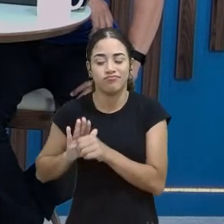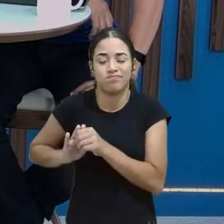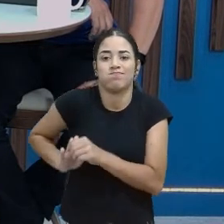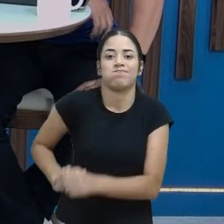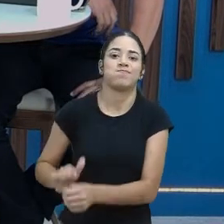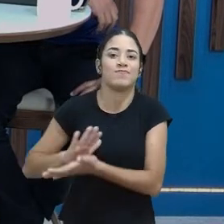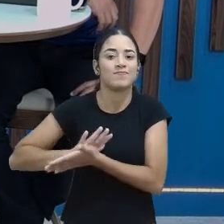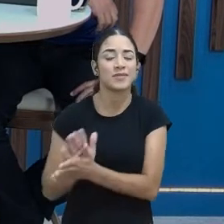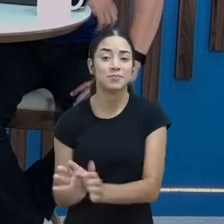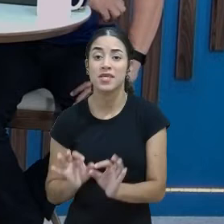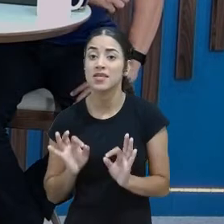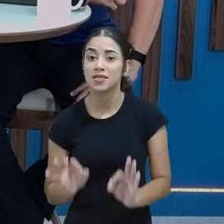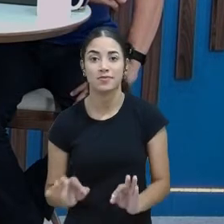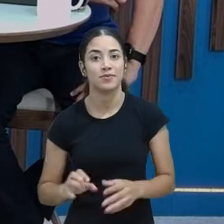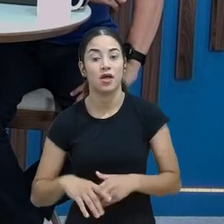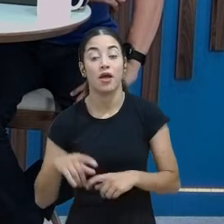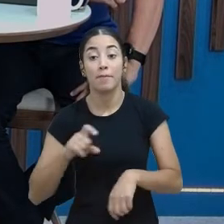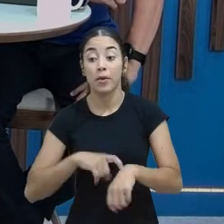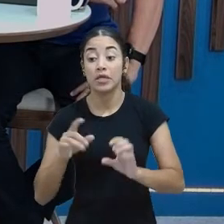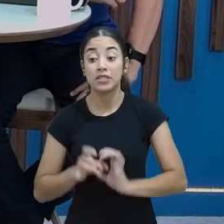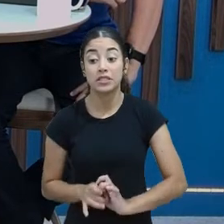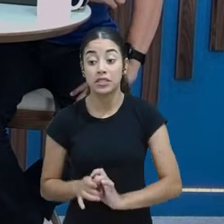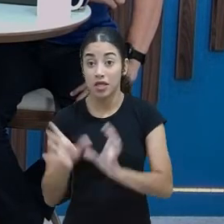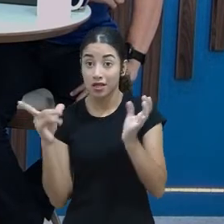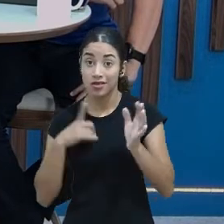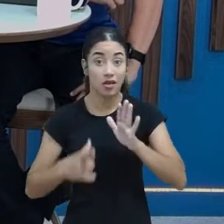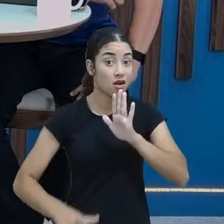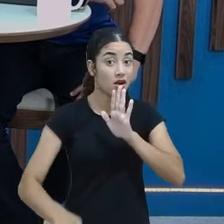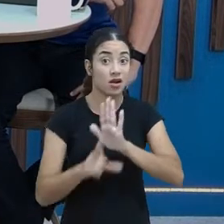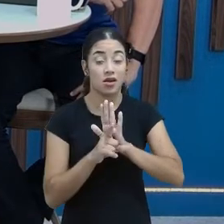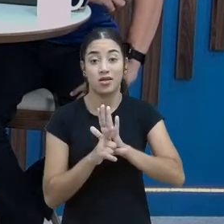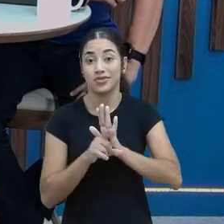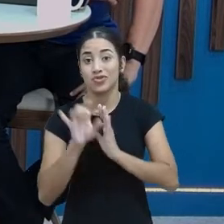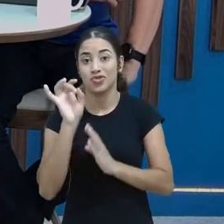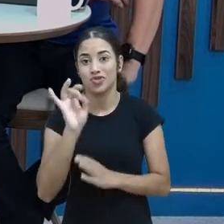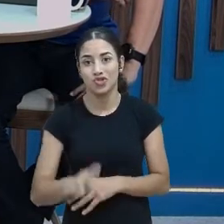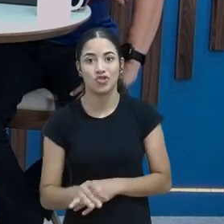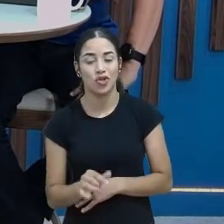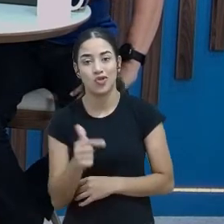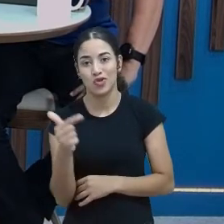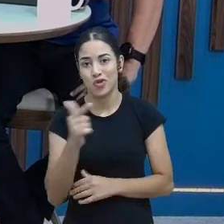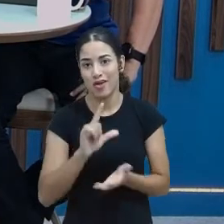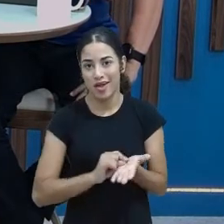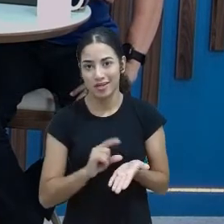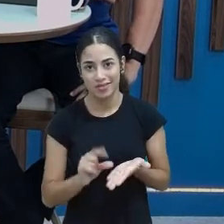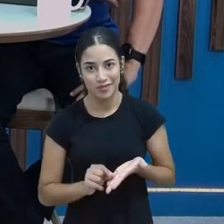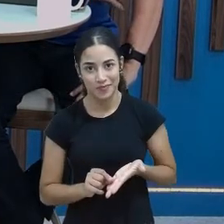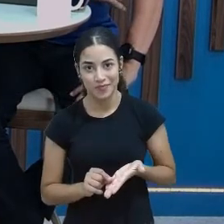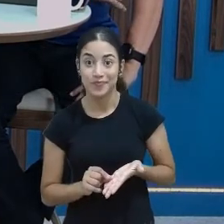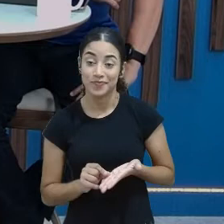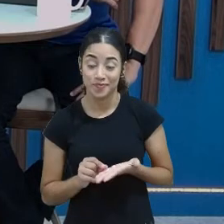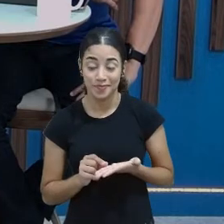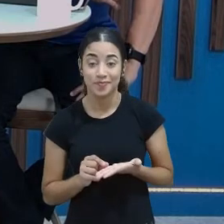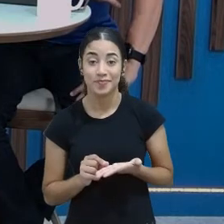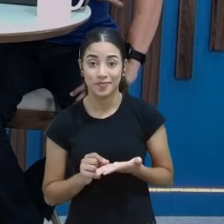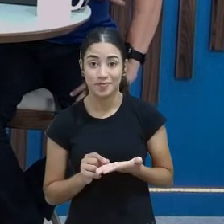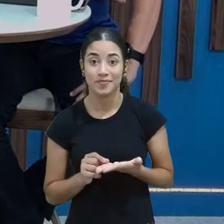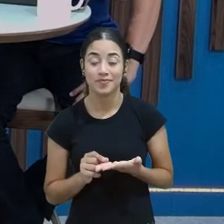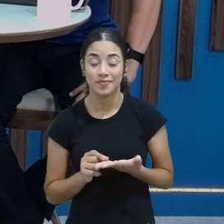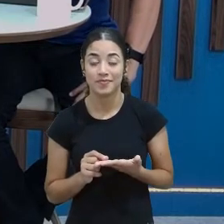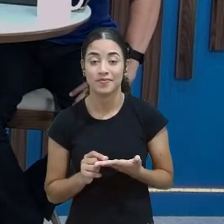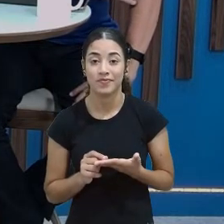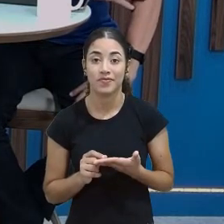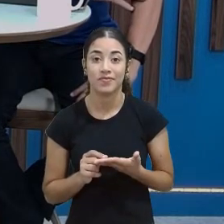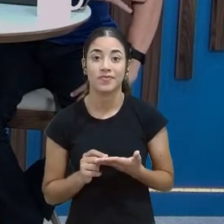tratada. E aí, de repente, se liberta uma lei que só tinha apenas 2 artigos, né? E fica